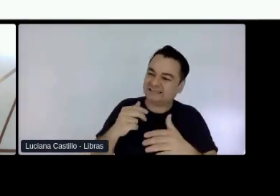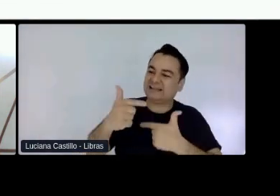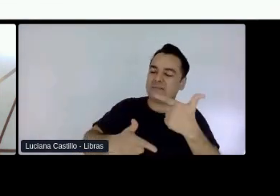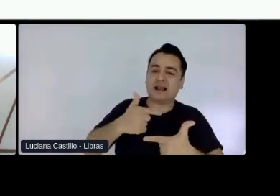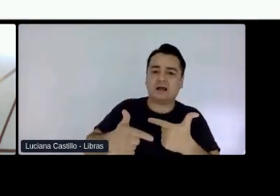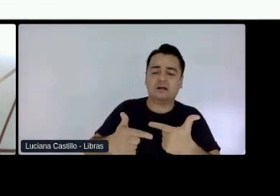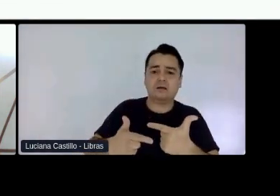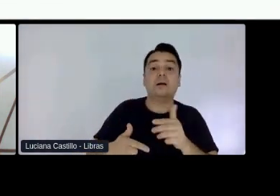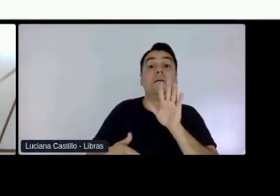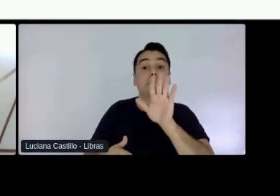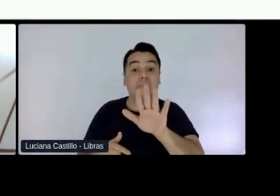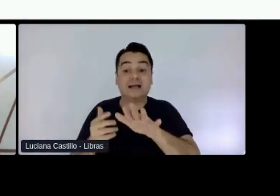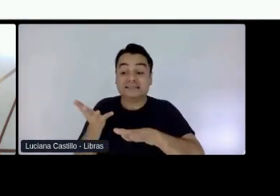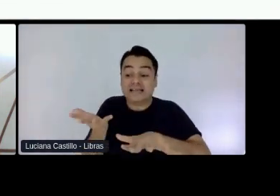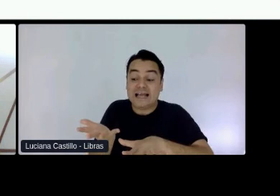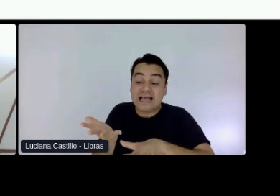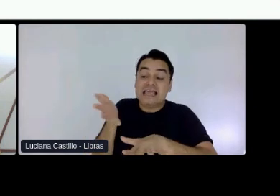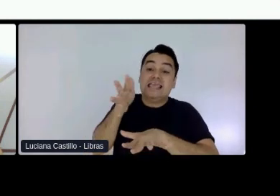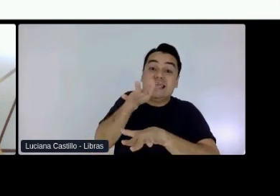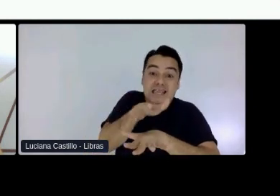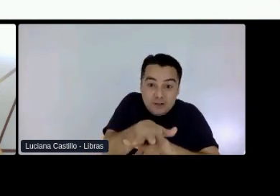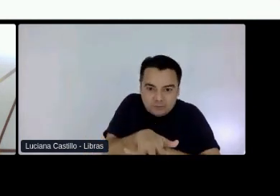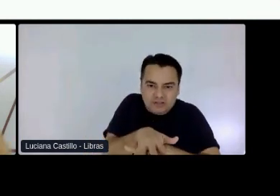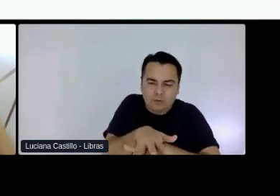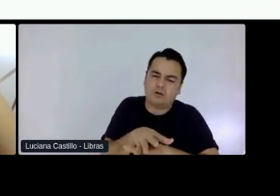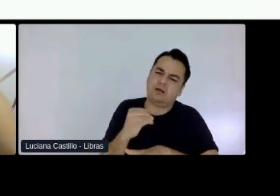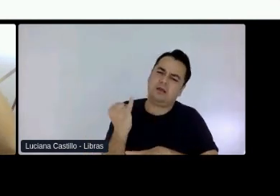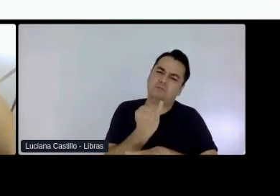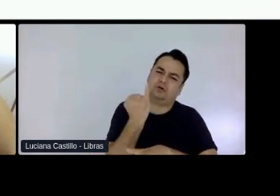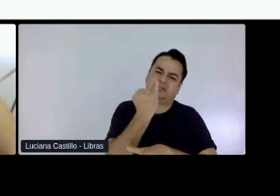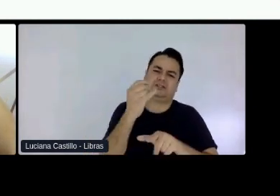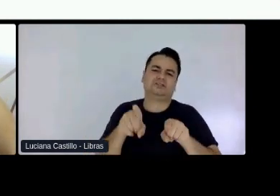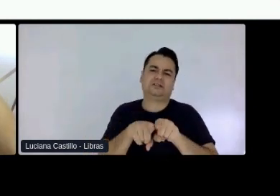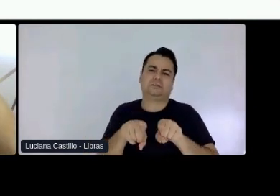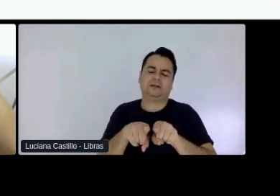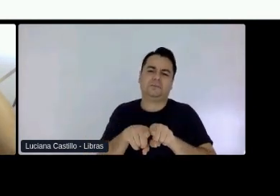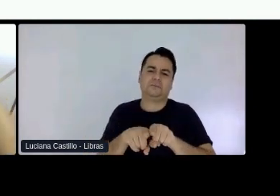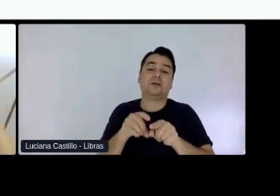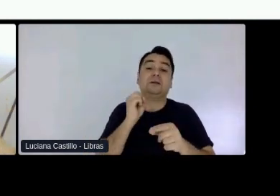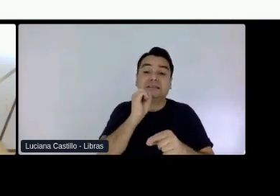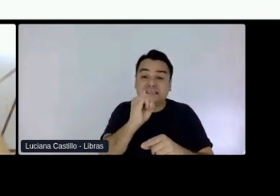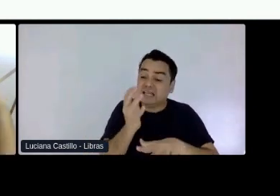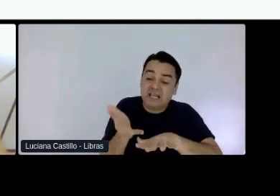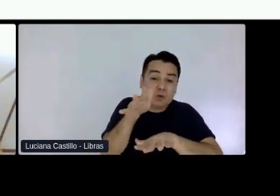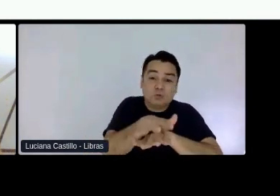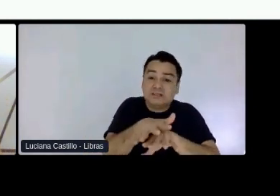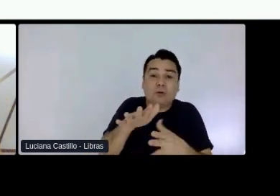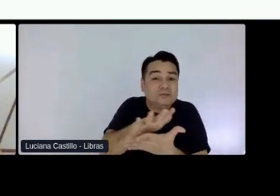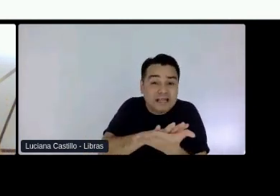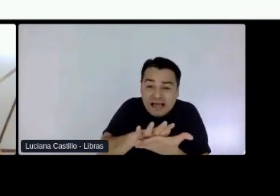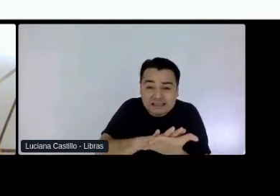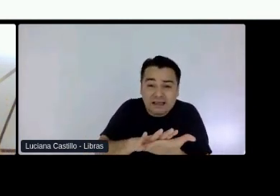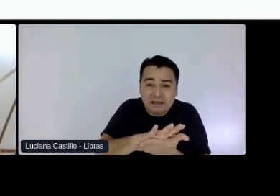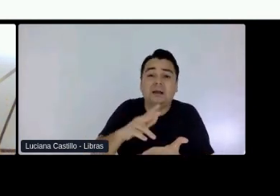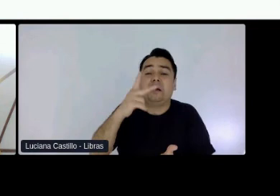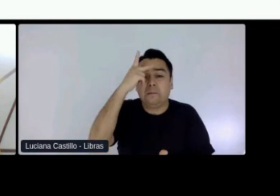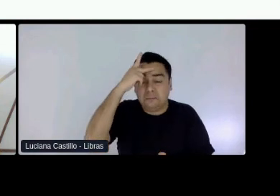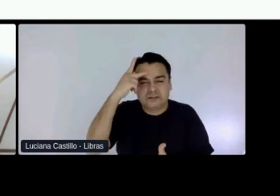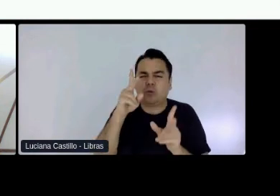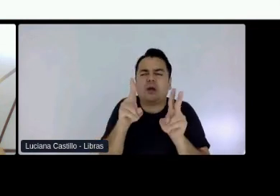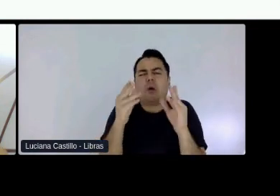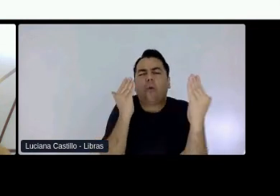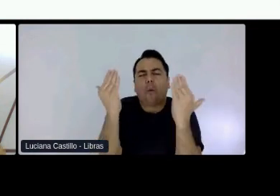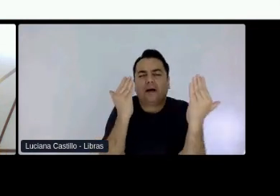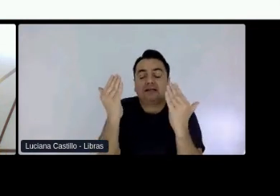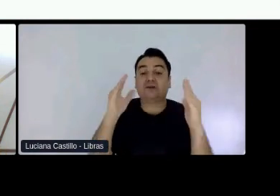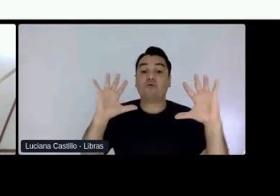dançar, né? Então, se a gente não inclui, se aquelas pessoas não se sentem pertencentes àquela empresa, né? E trazer isso para o mundo corporativo